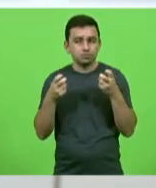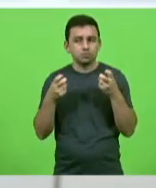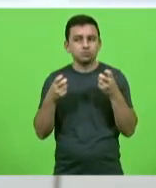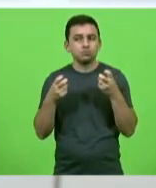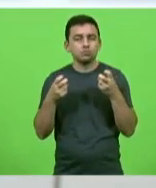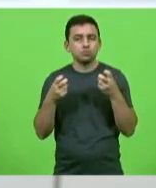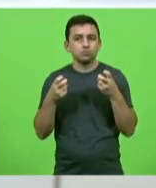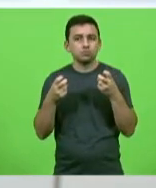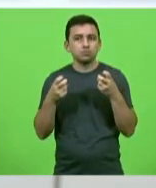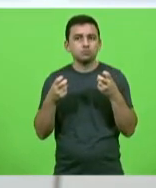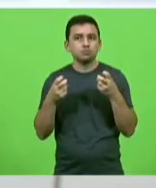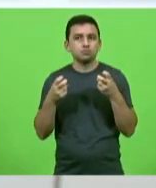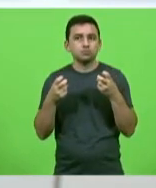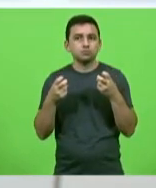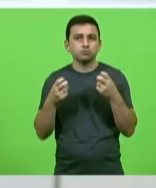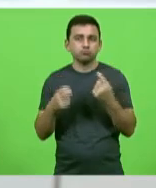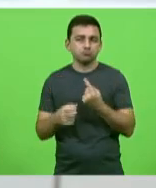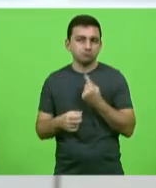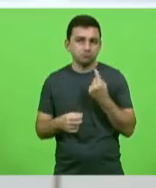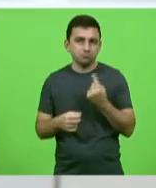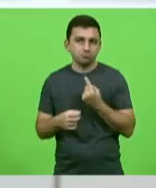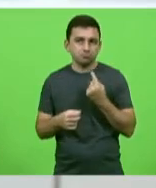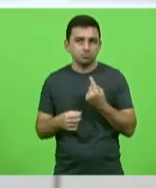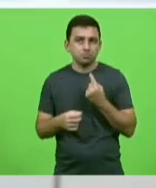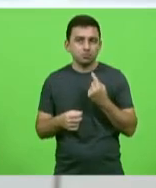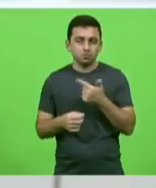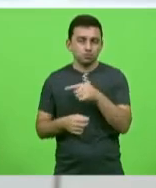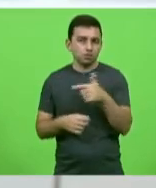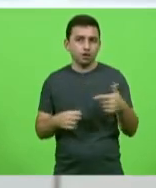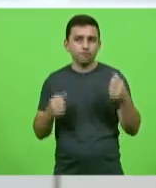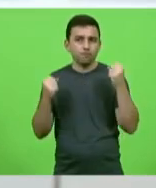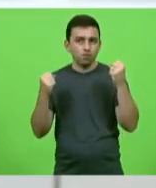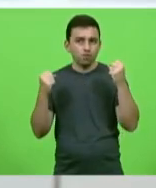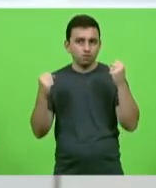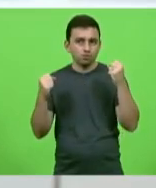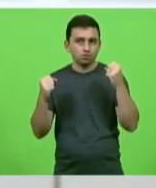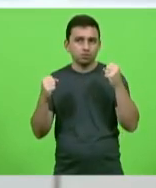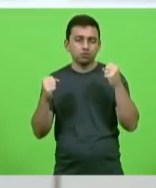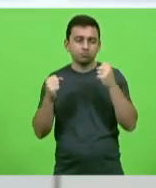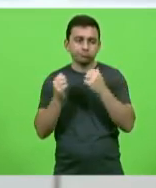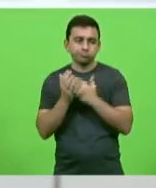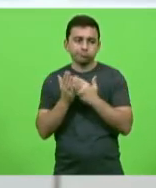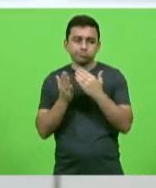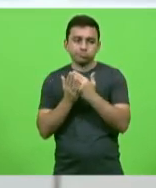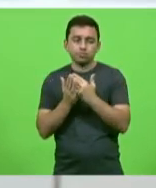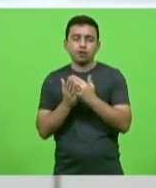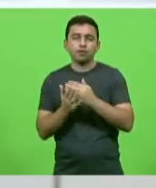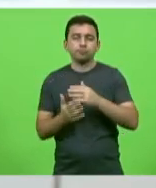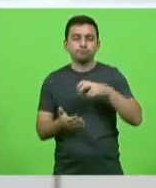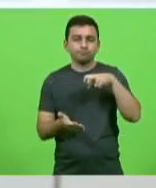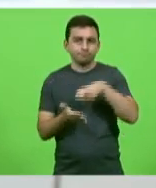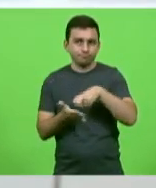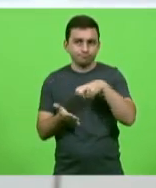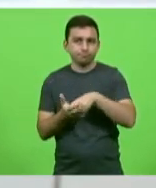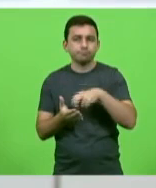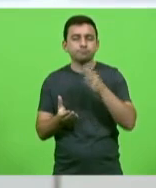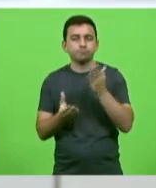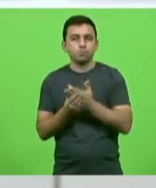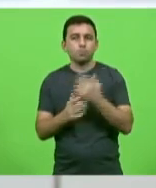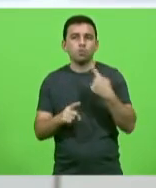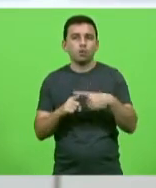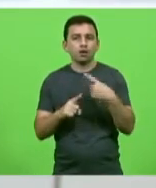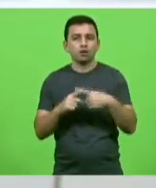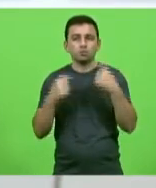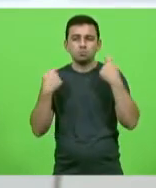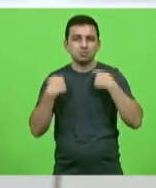indício Solitário nos autos não tem for Oi gente para levar a uma condenação visto que essa